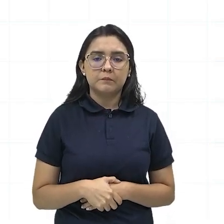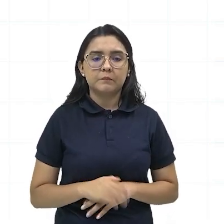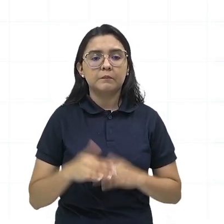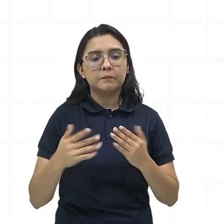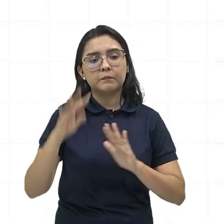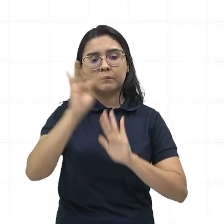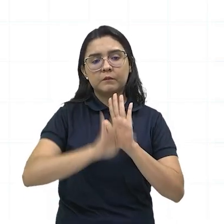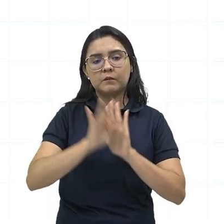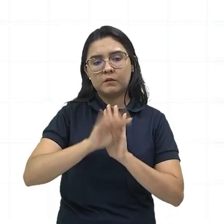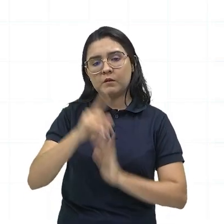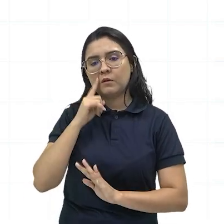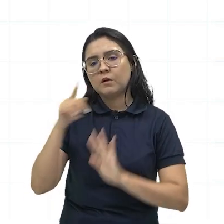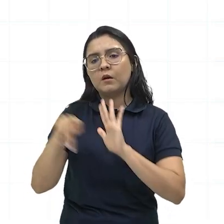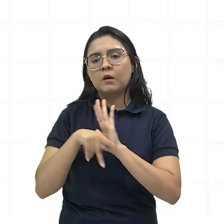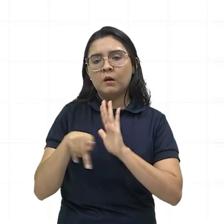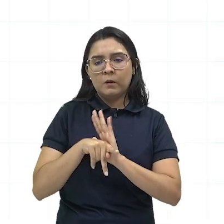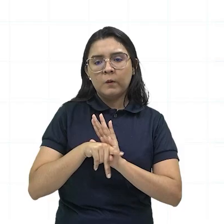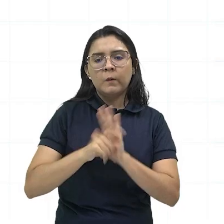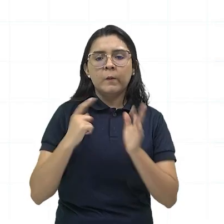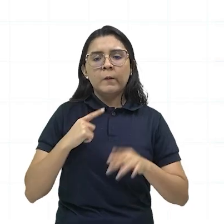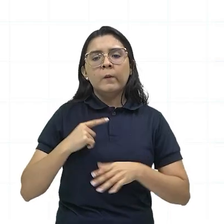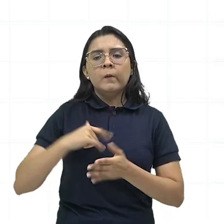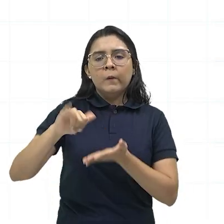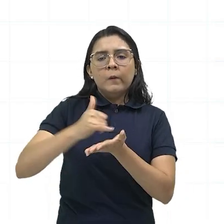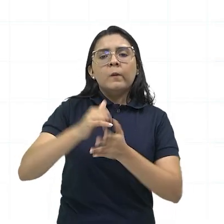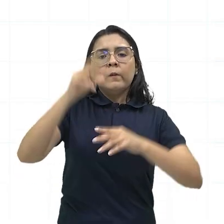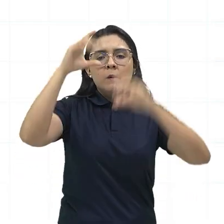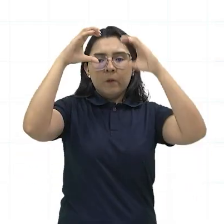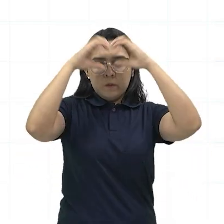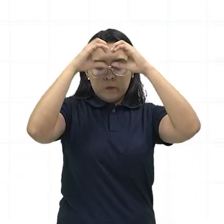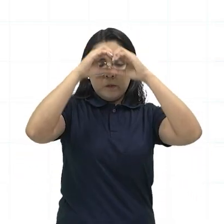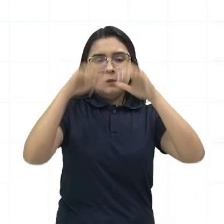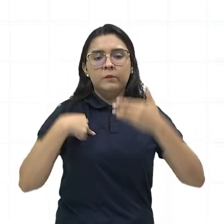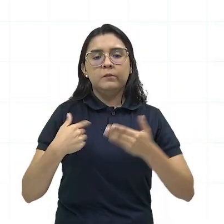texto aqui das Icamiabas, do Boi Garantido, faz essa homenagem,